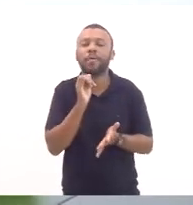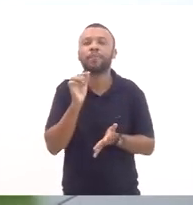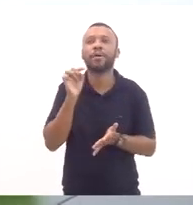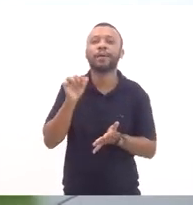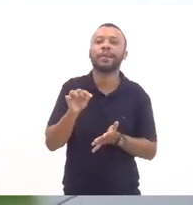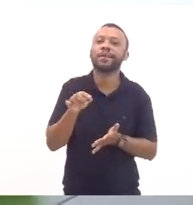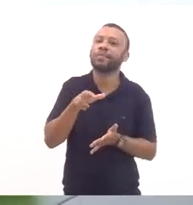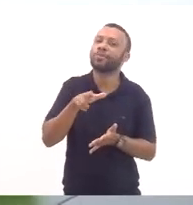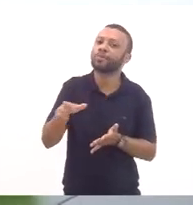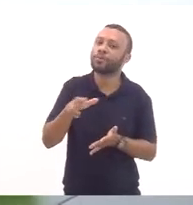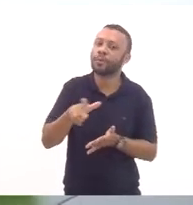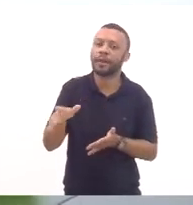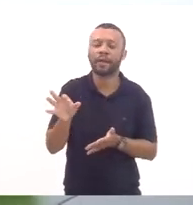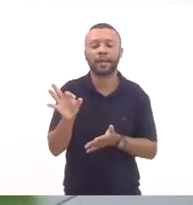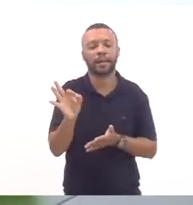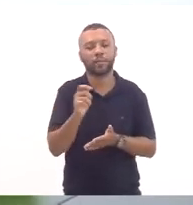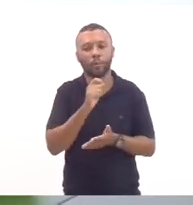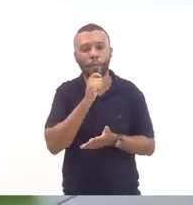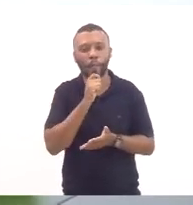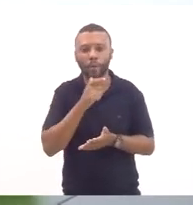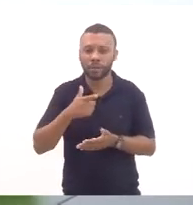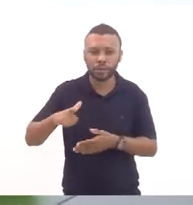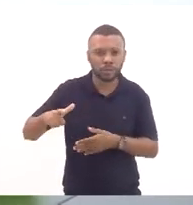não dando nenhuma